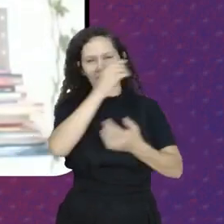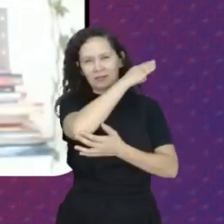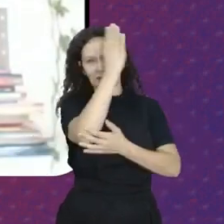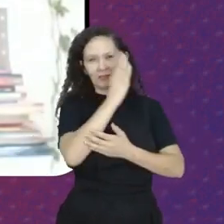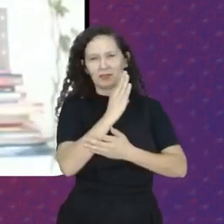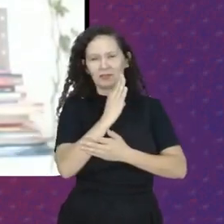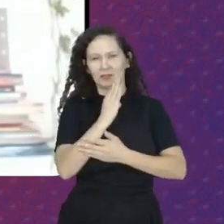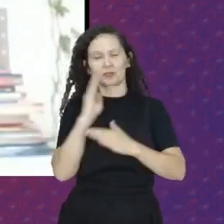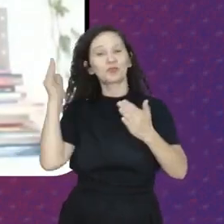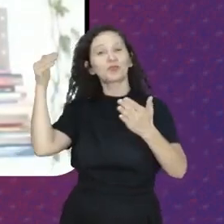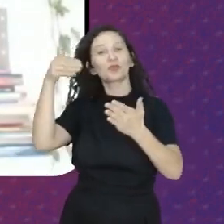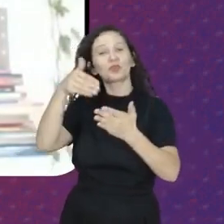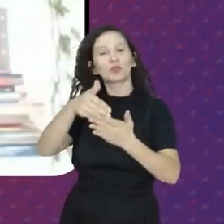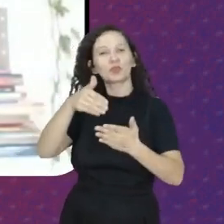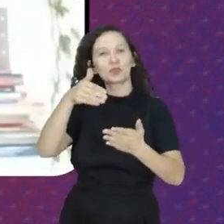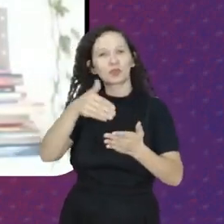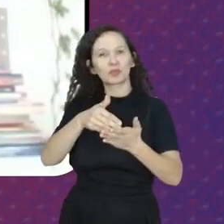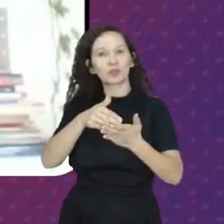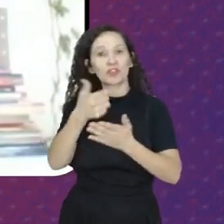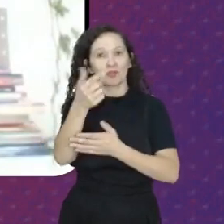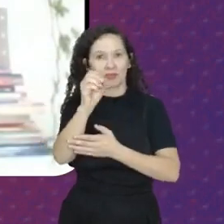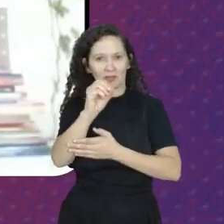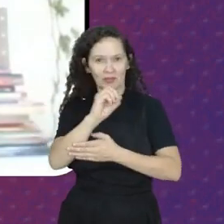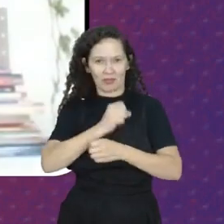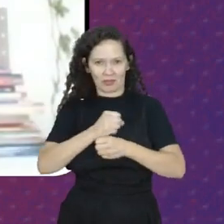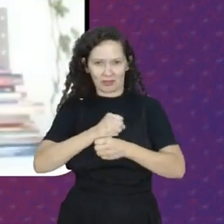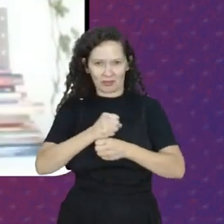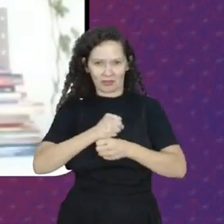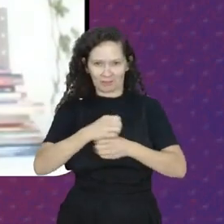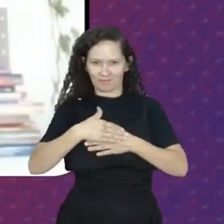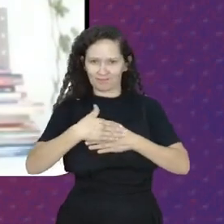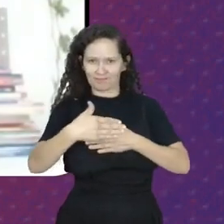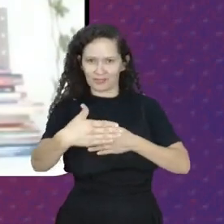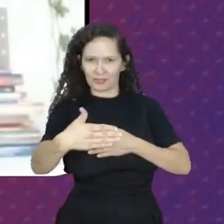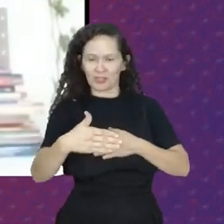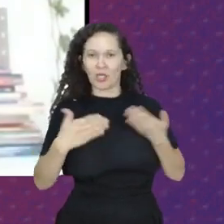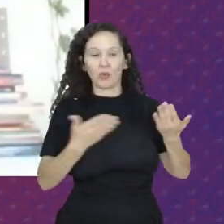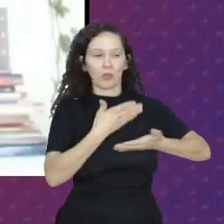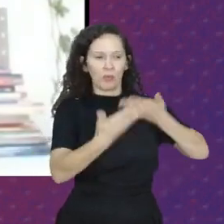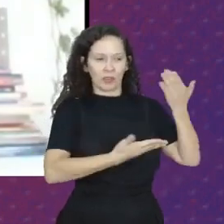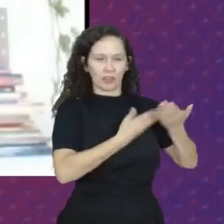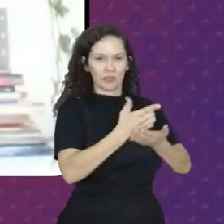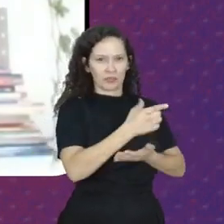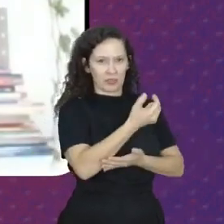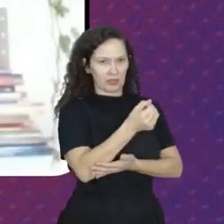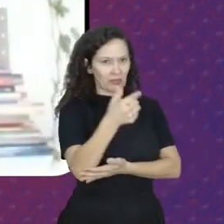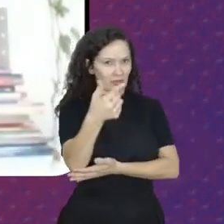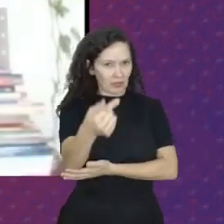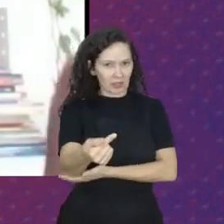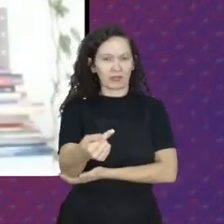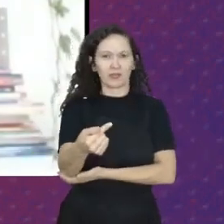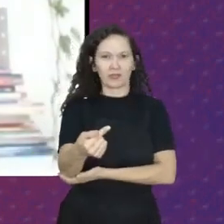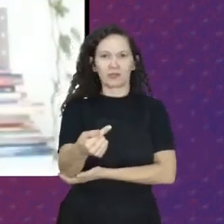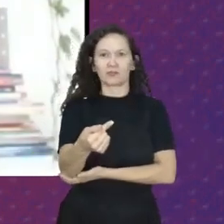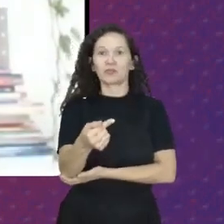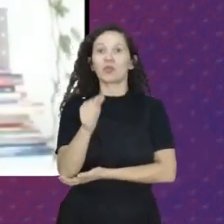nos últimos 10 anos. Né? Nós passamos de um atendimento em 2007